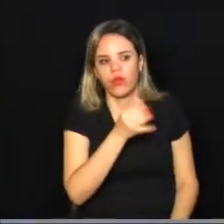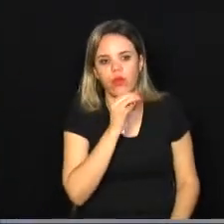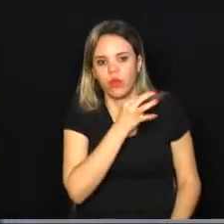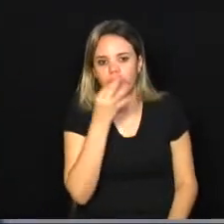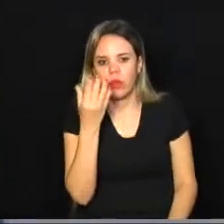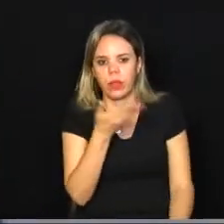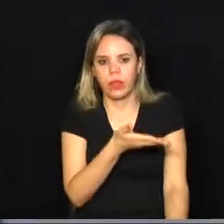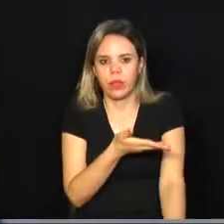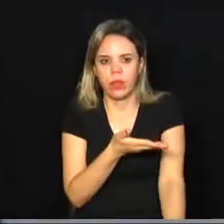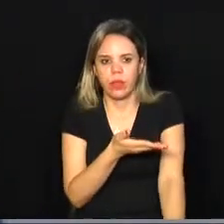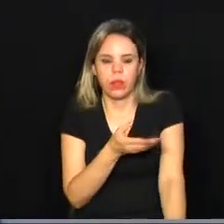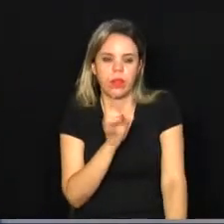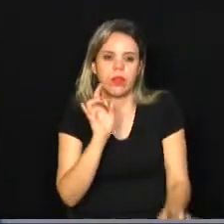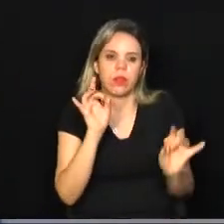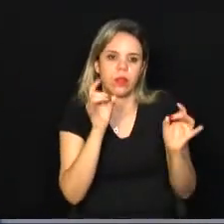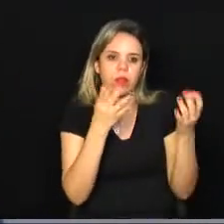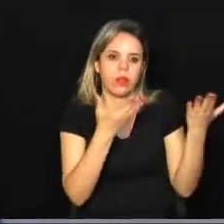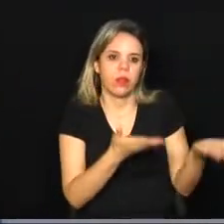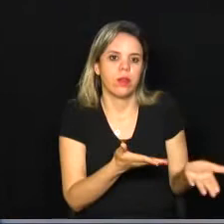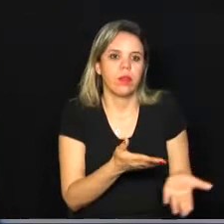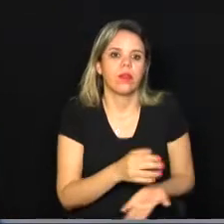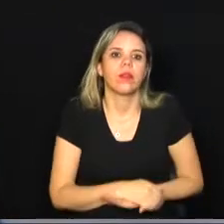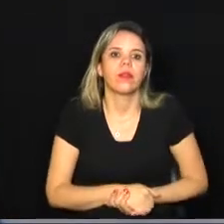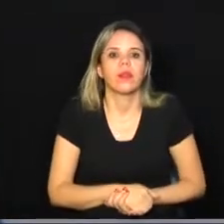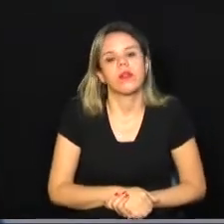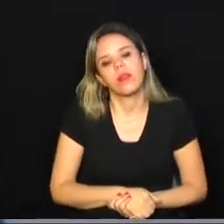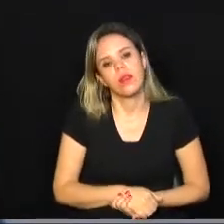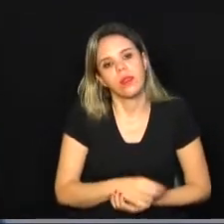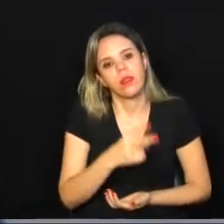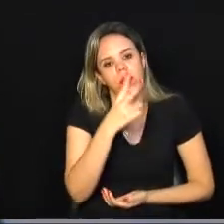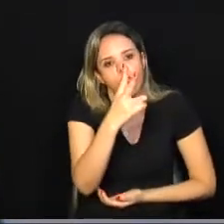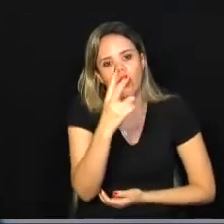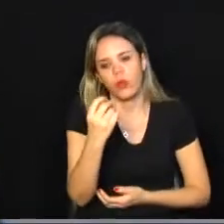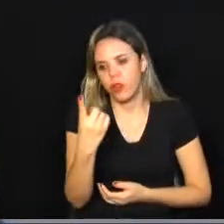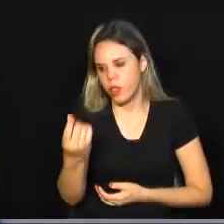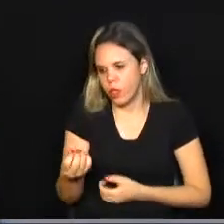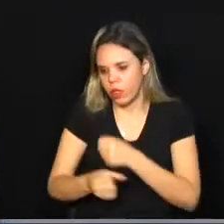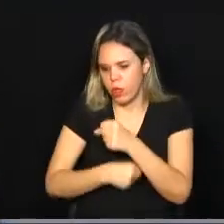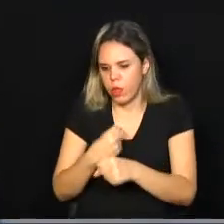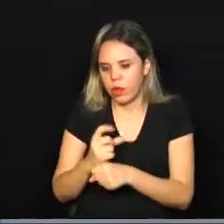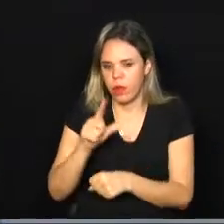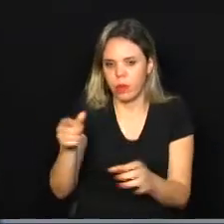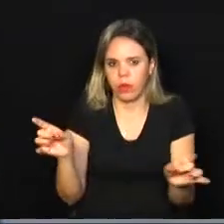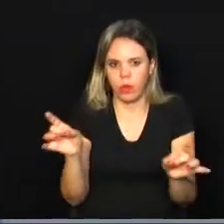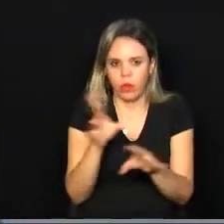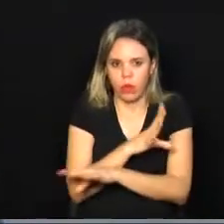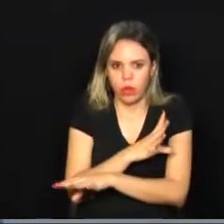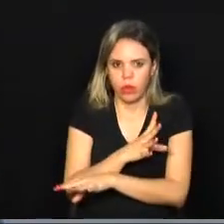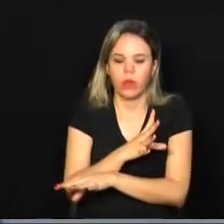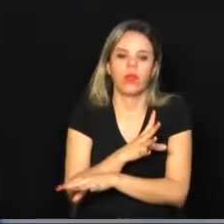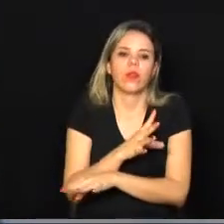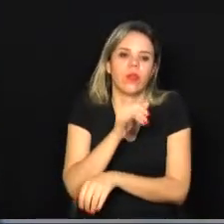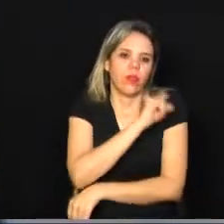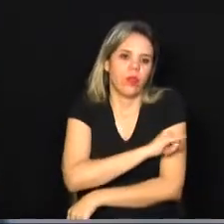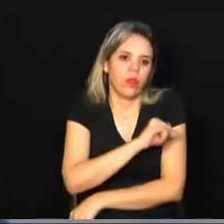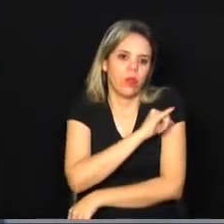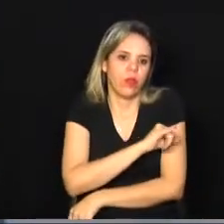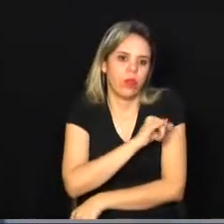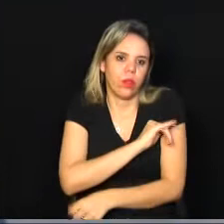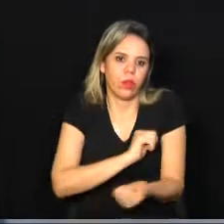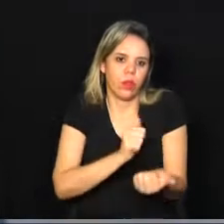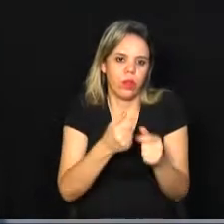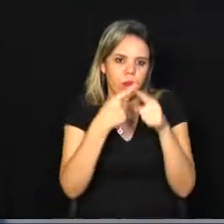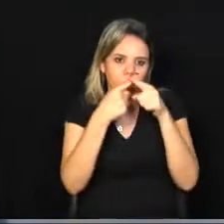muito icônico em relação a isso. Em 2016, depois da performance dele no Rio de Janeiro, que